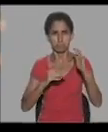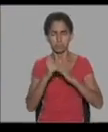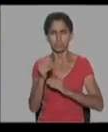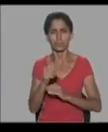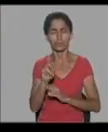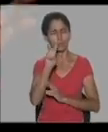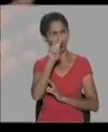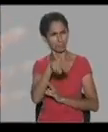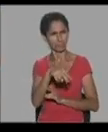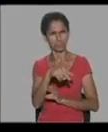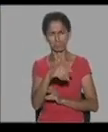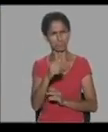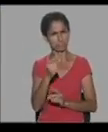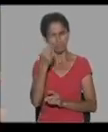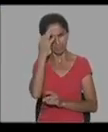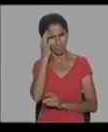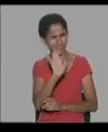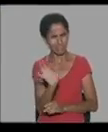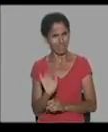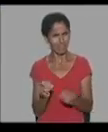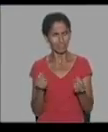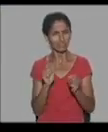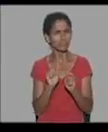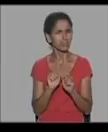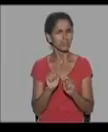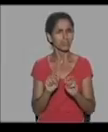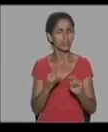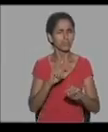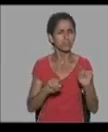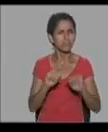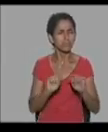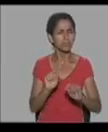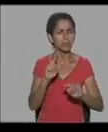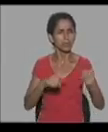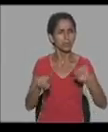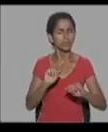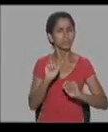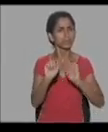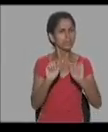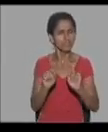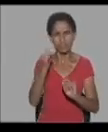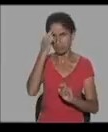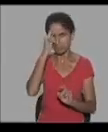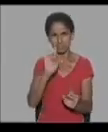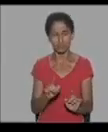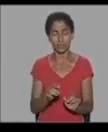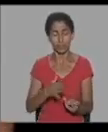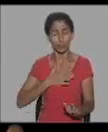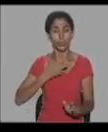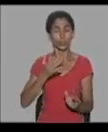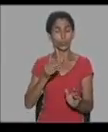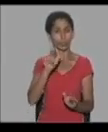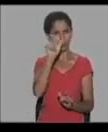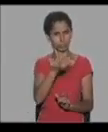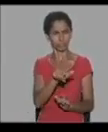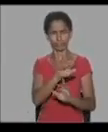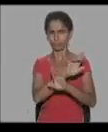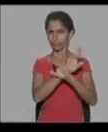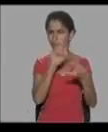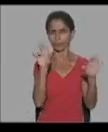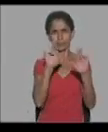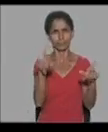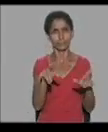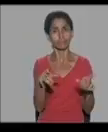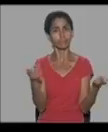musical do Dangó, eu não entendi. Eu falei assim, o que esse cara está tocando aí? E foi um impacto estético muito